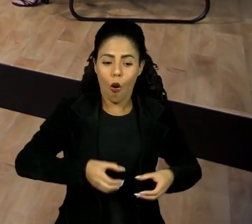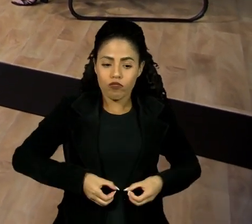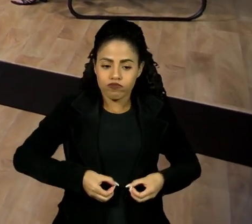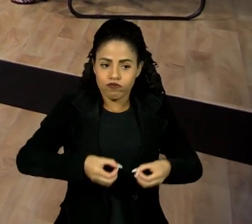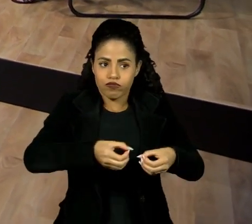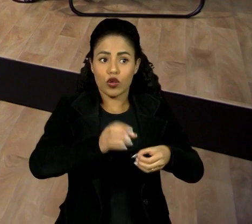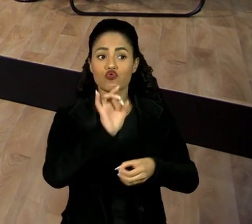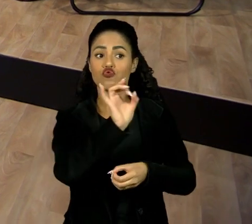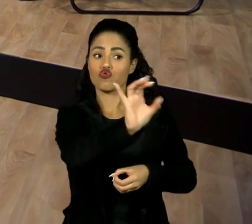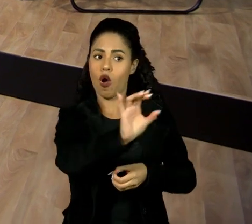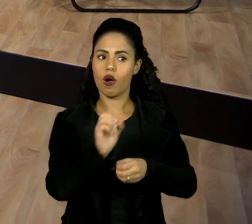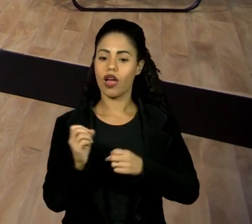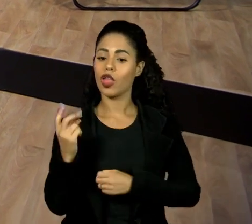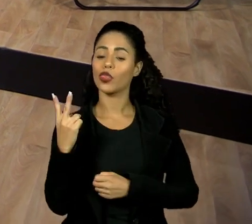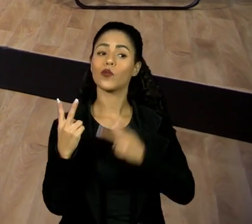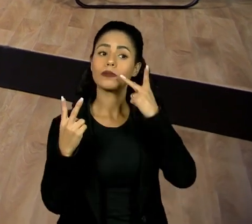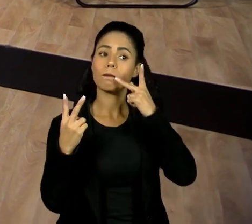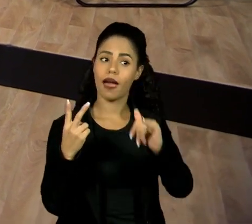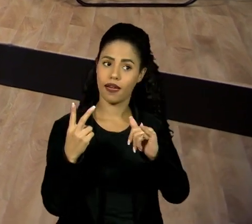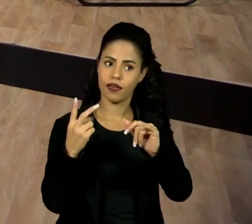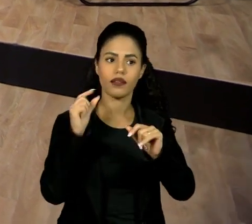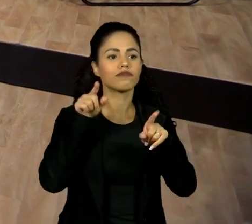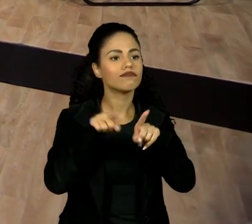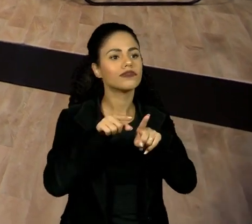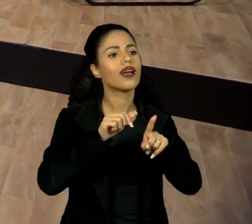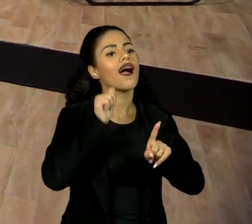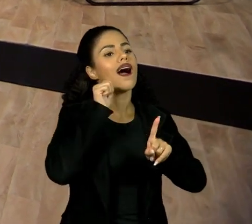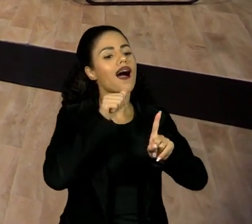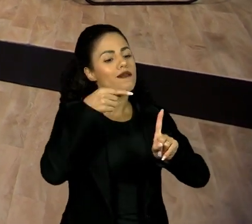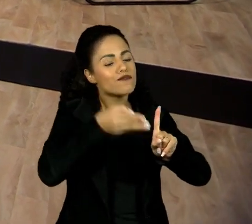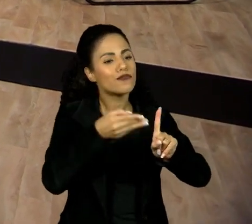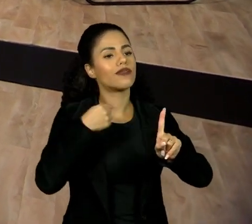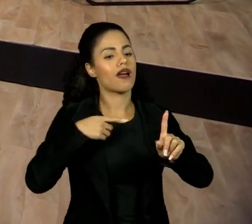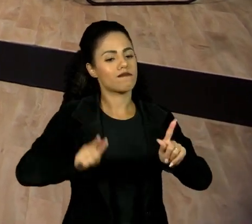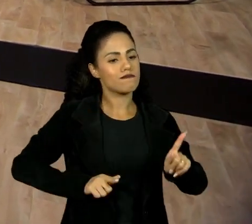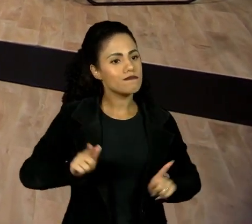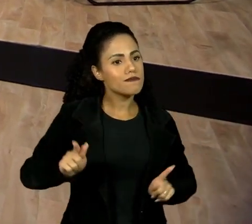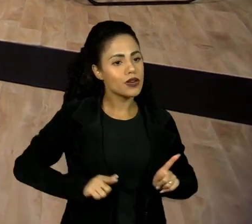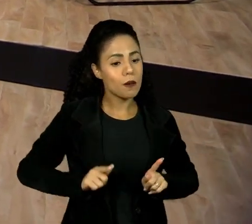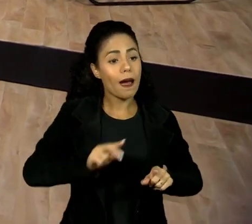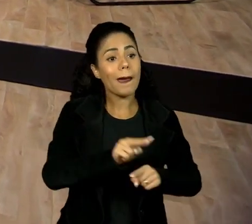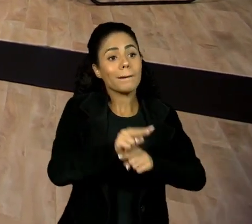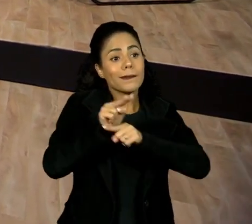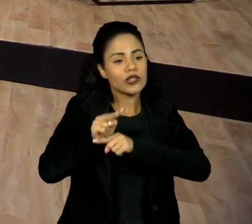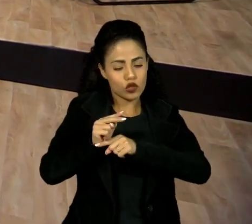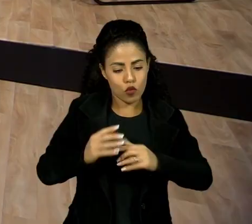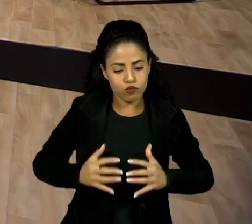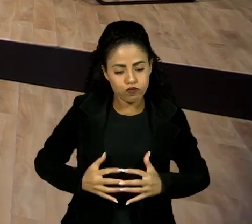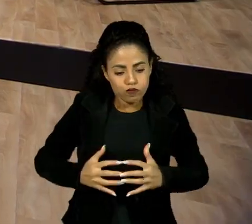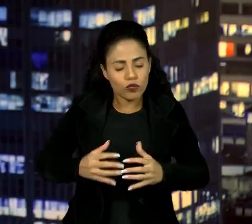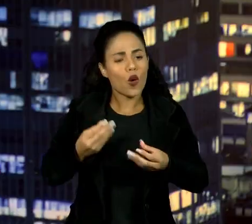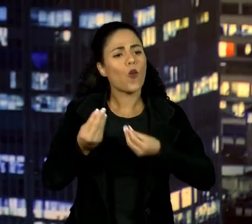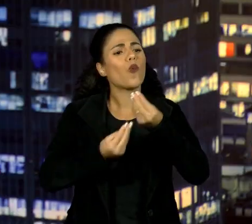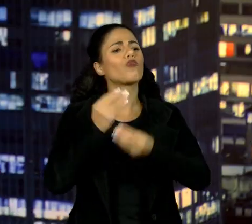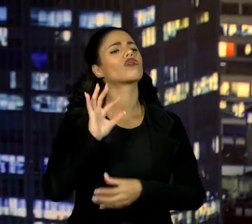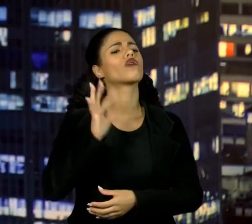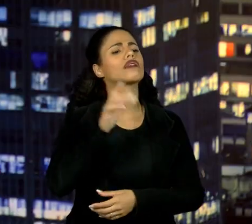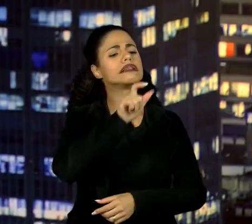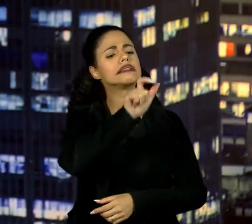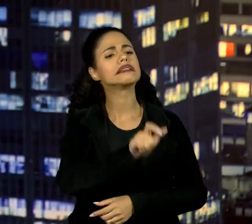Caetano. Esse útero foi emprestado para gestar esse bebê, né? O que o CFM prevê? Quem pode ser essa